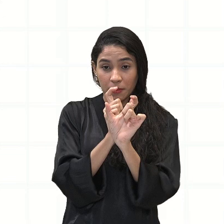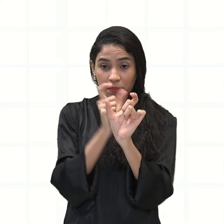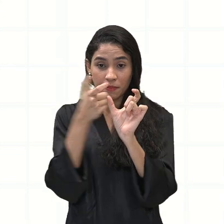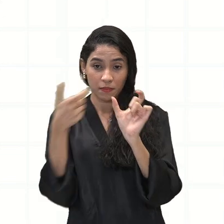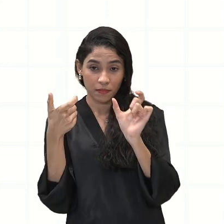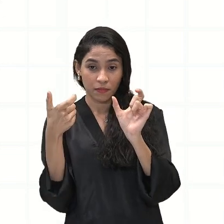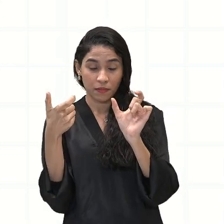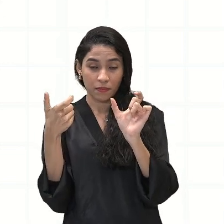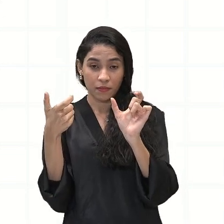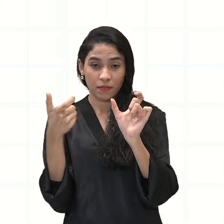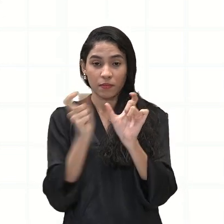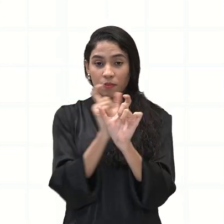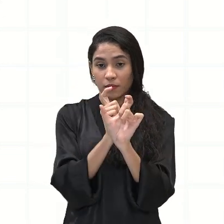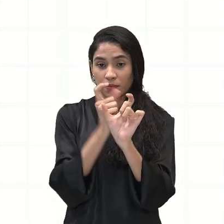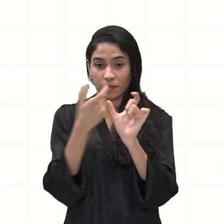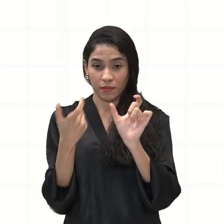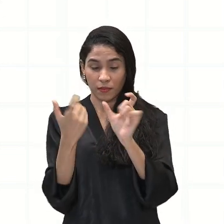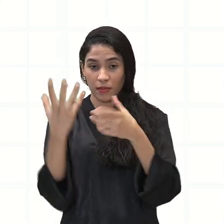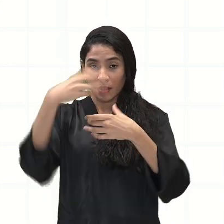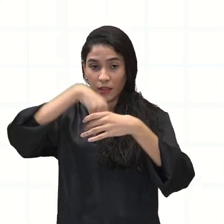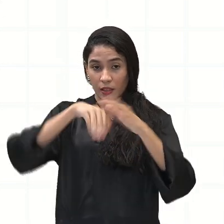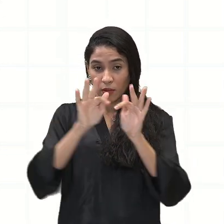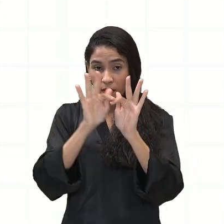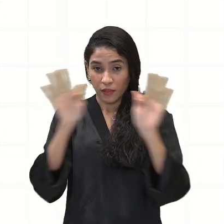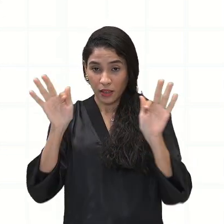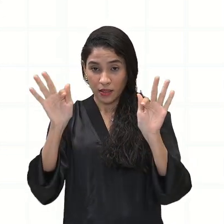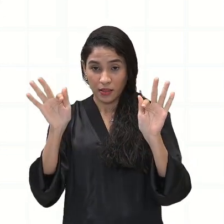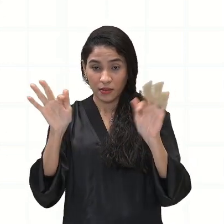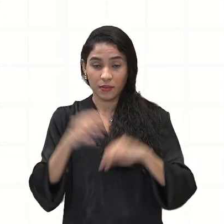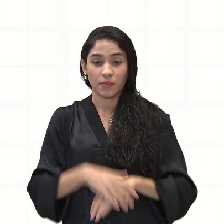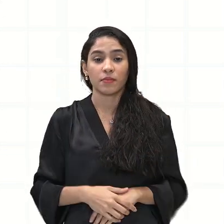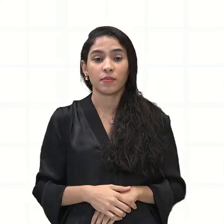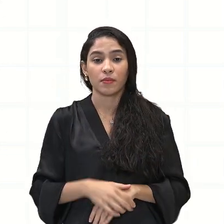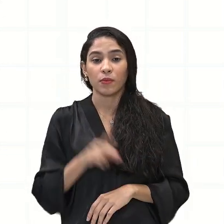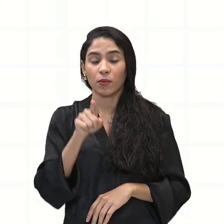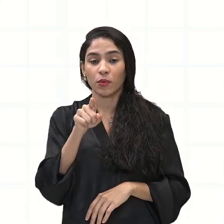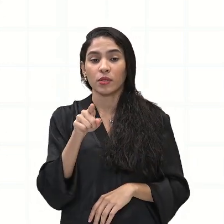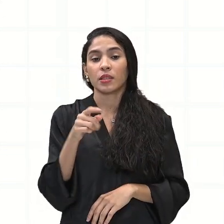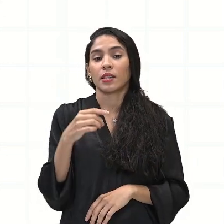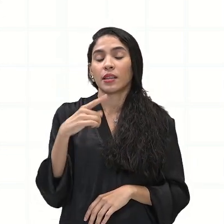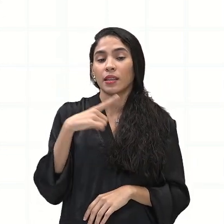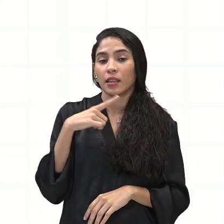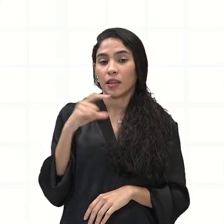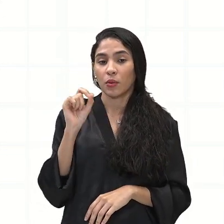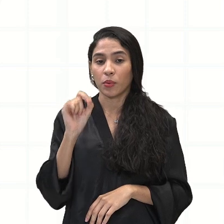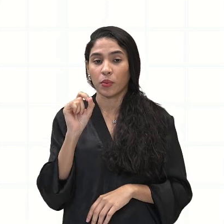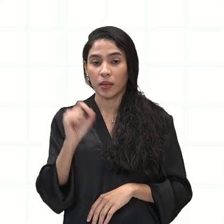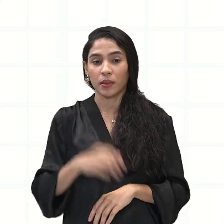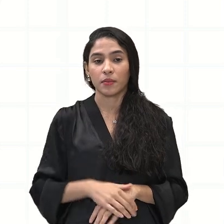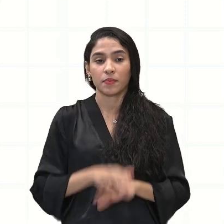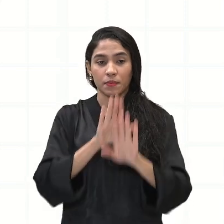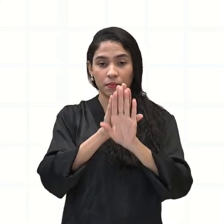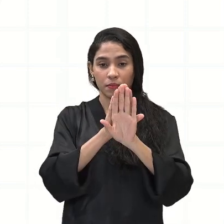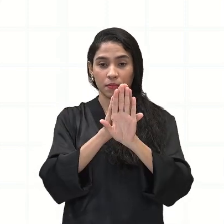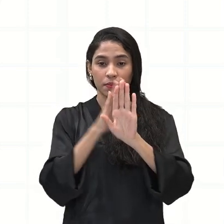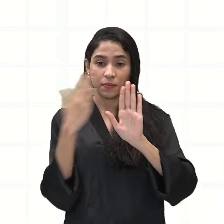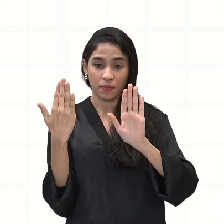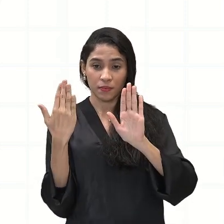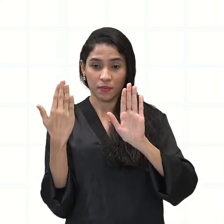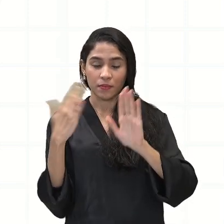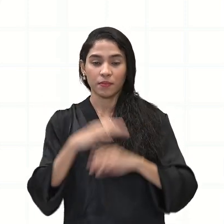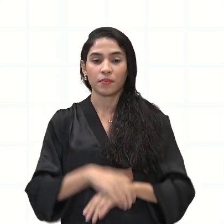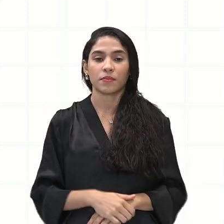de palavras dentro do contexto, nós classificamos como